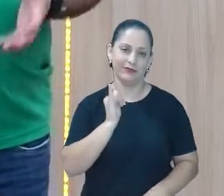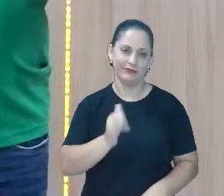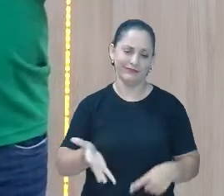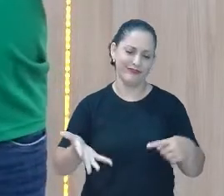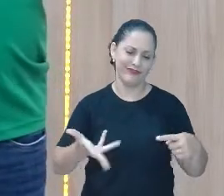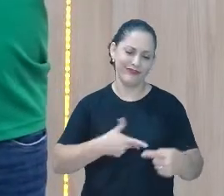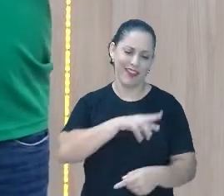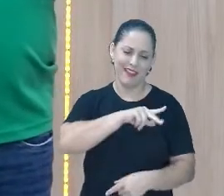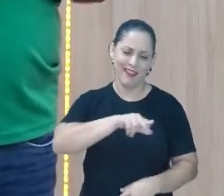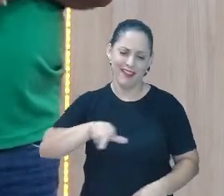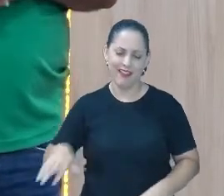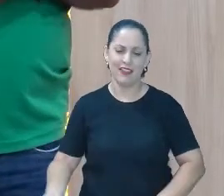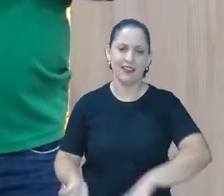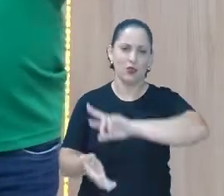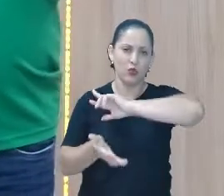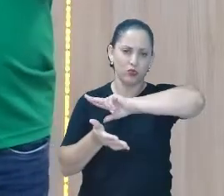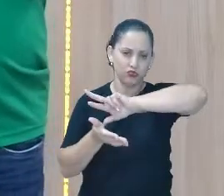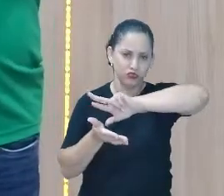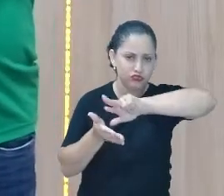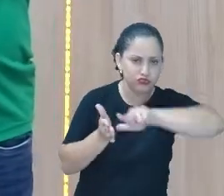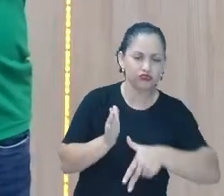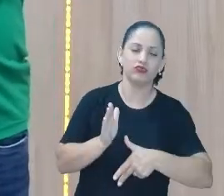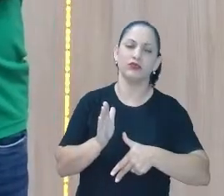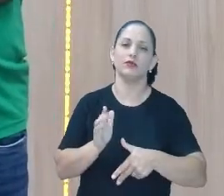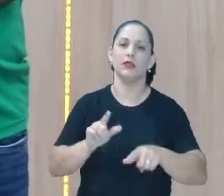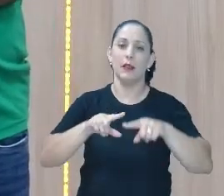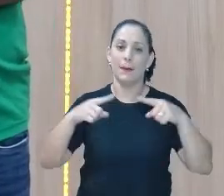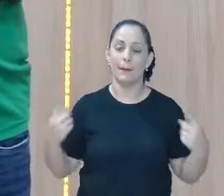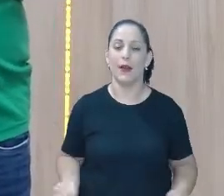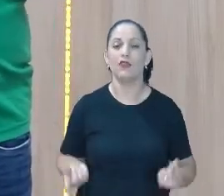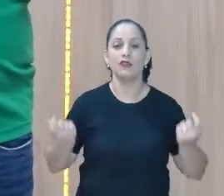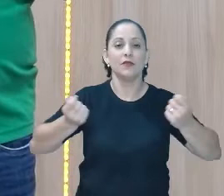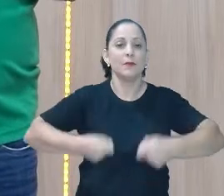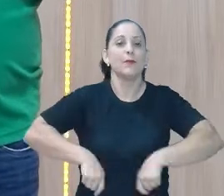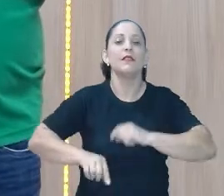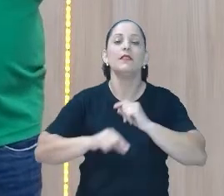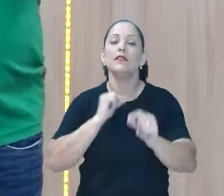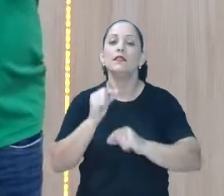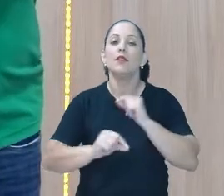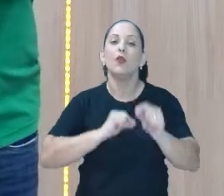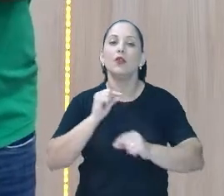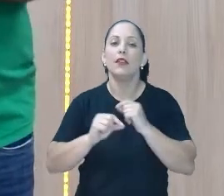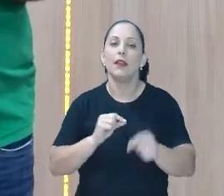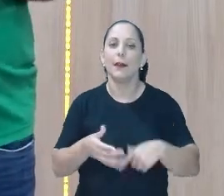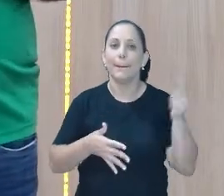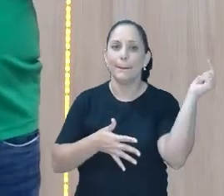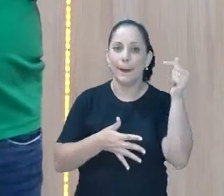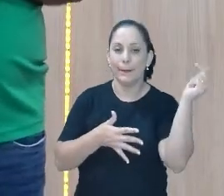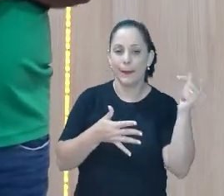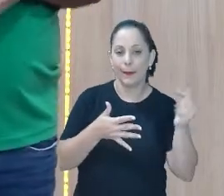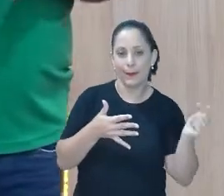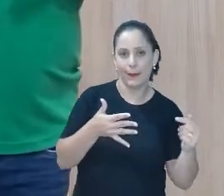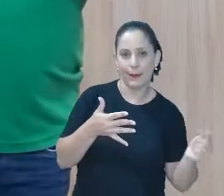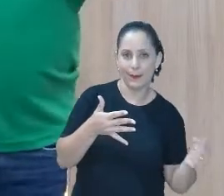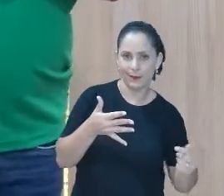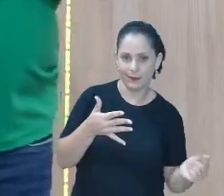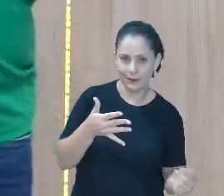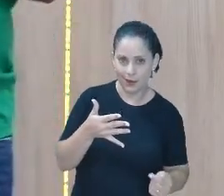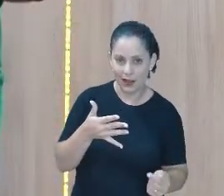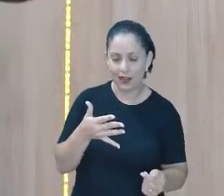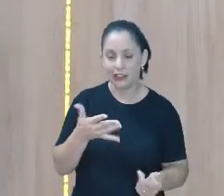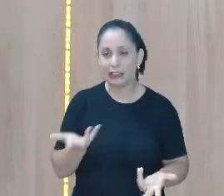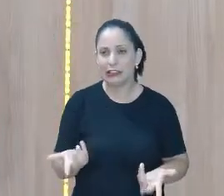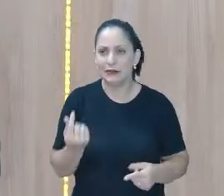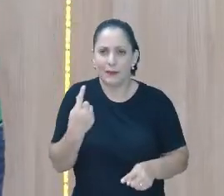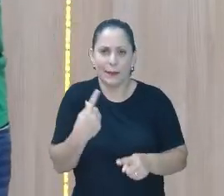fato. Porém, a gente tem que trazer e fazer e pontuar aqui para vocês que